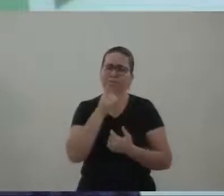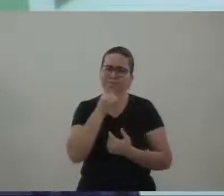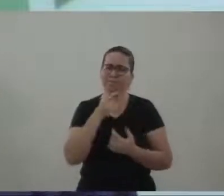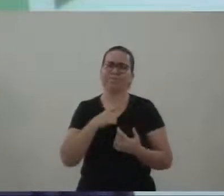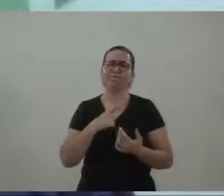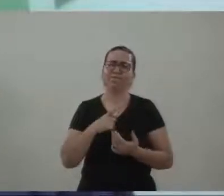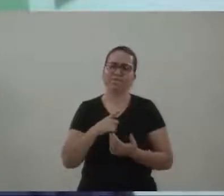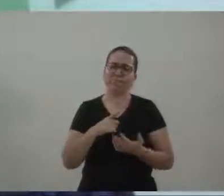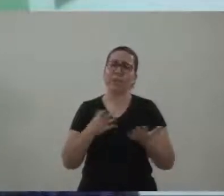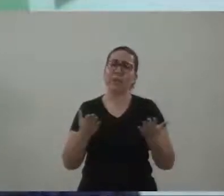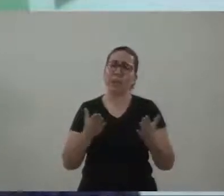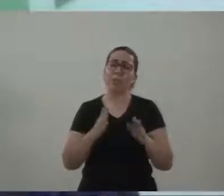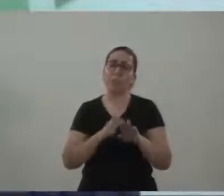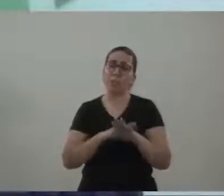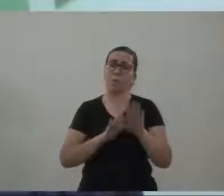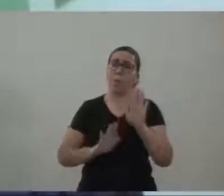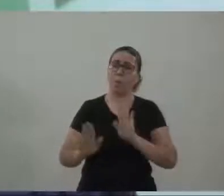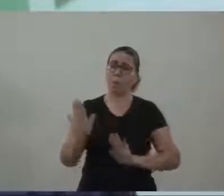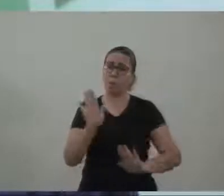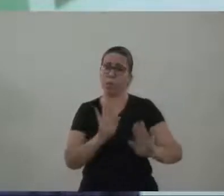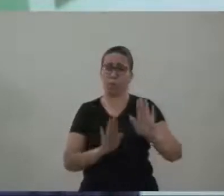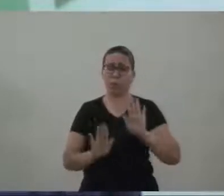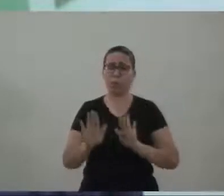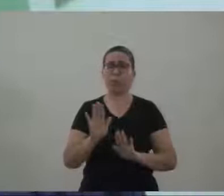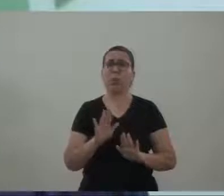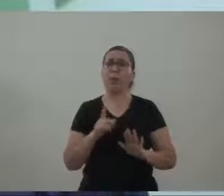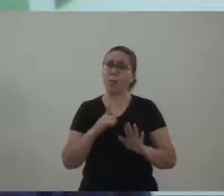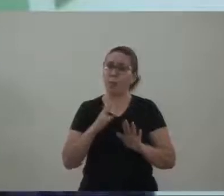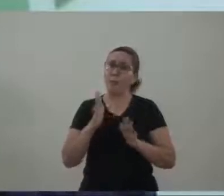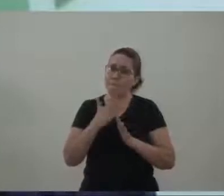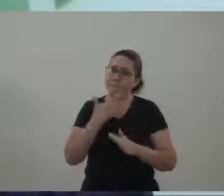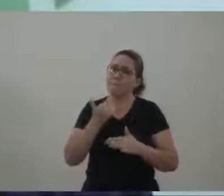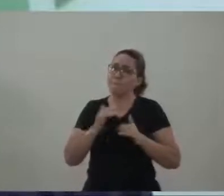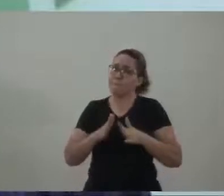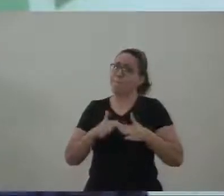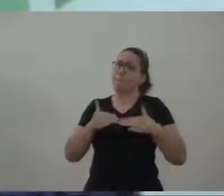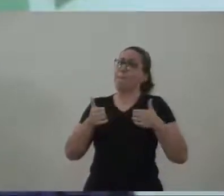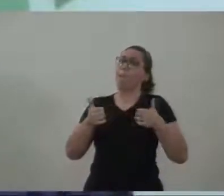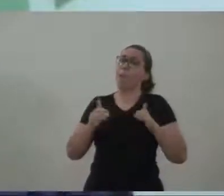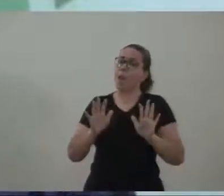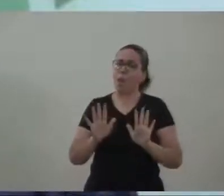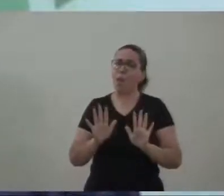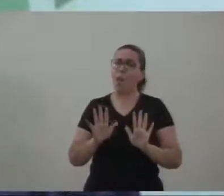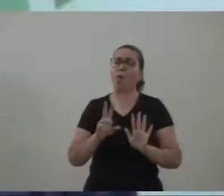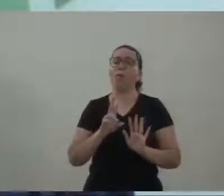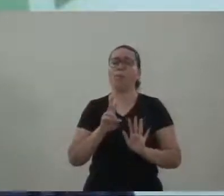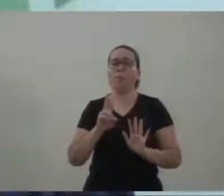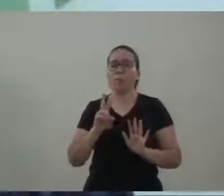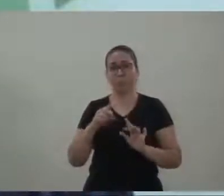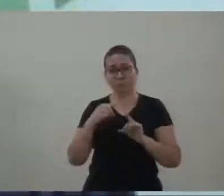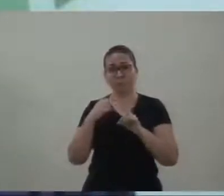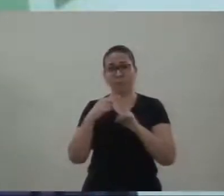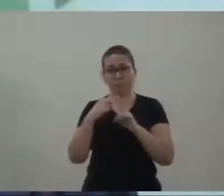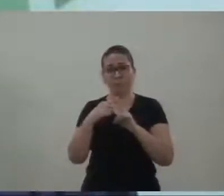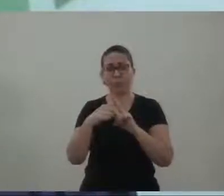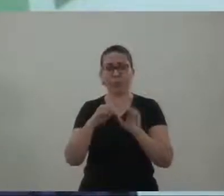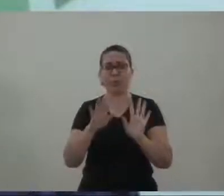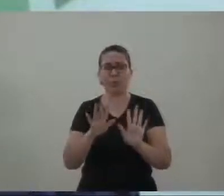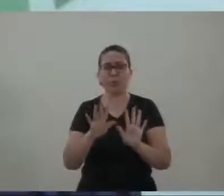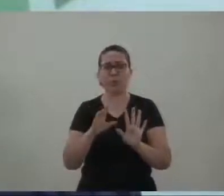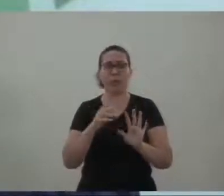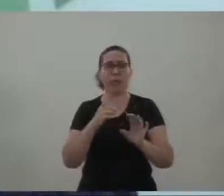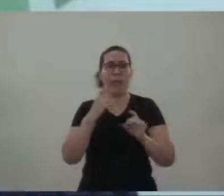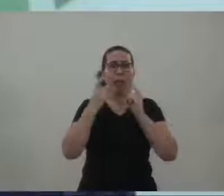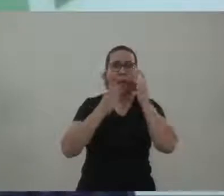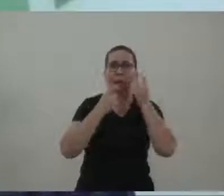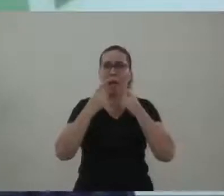ainda vivemos um momento crítico, não é? Está melhor do que antes, porém uma tendência positiva. Então, sem